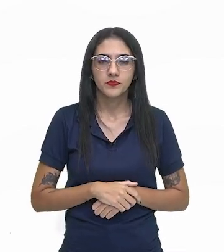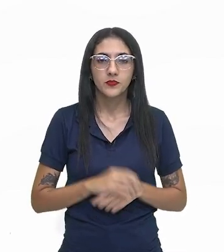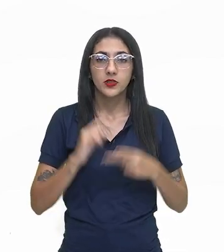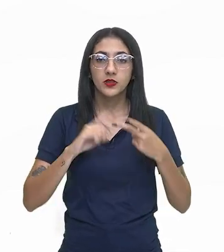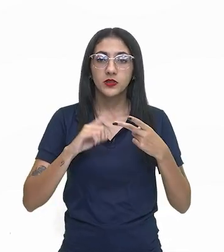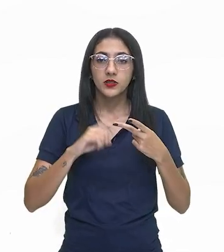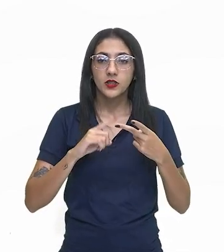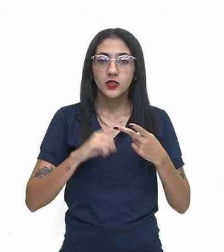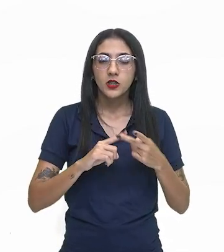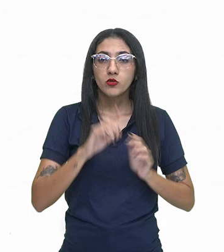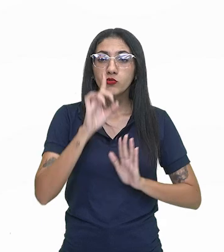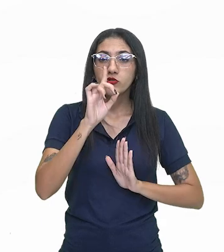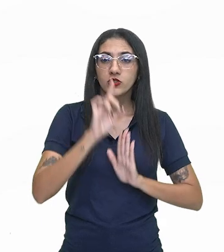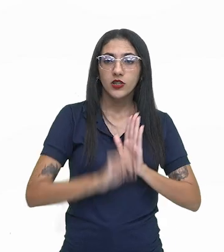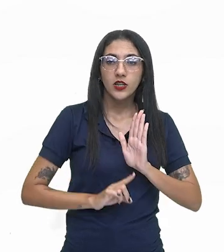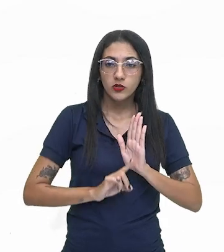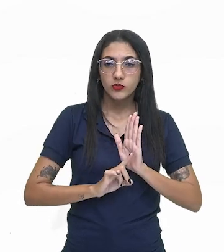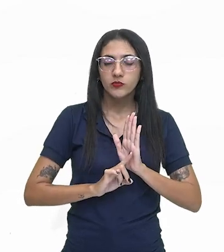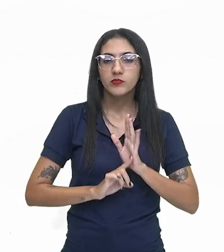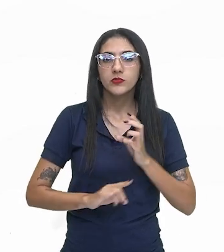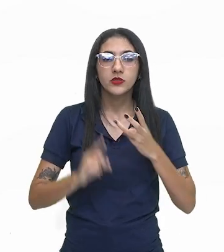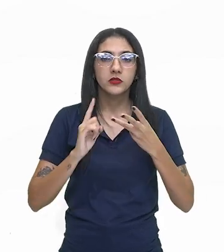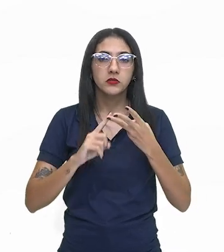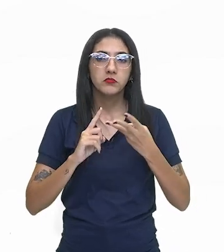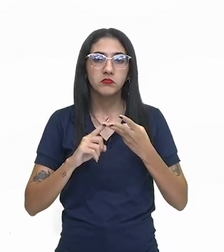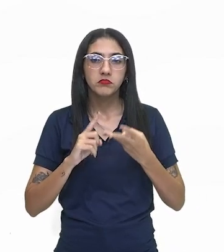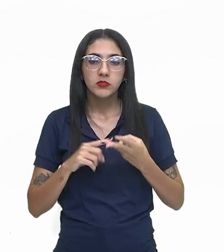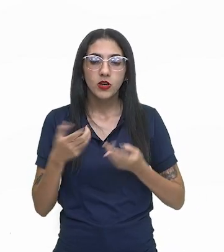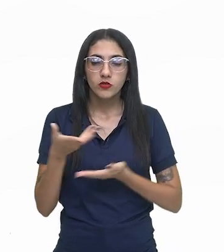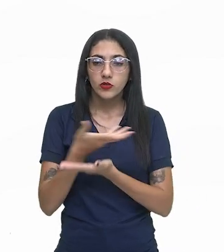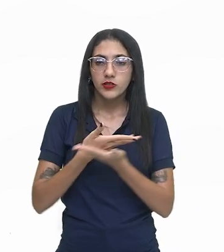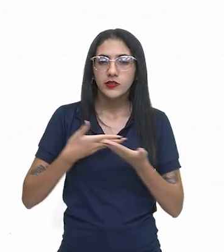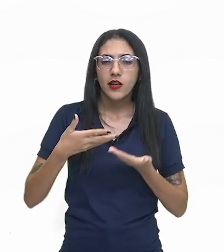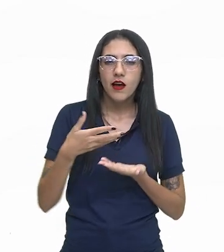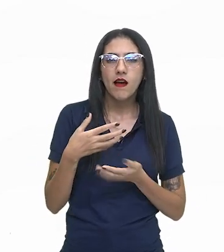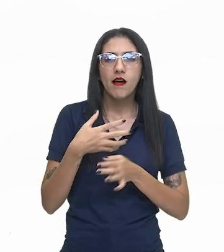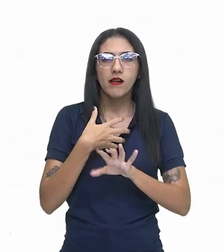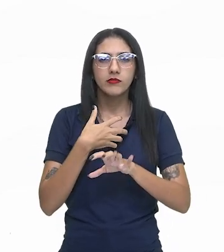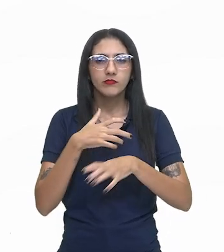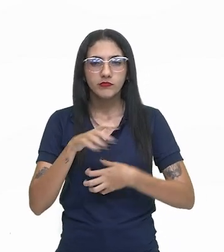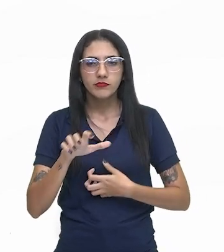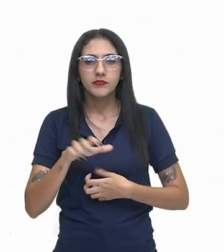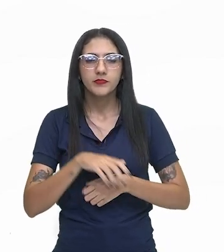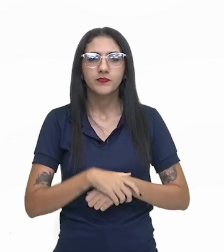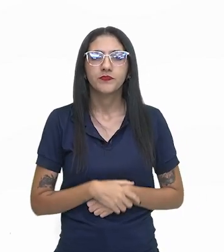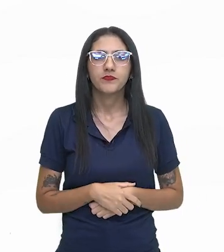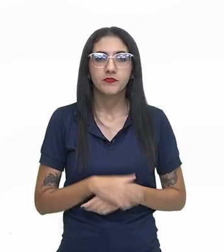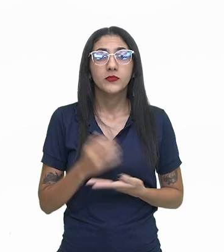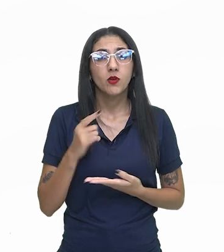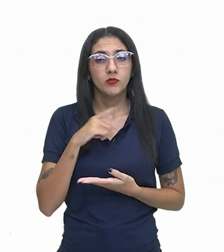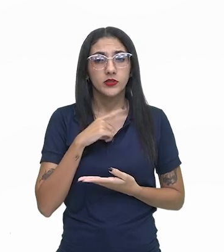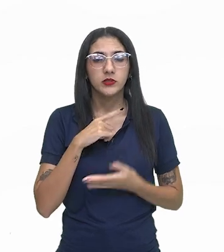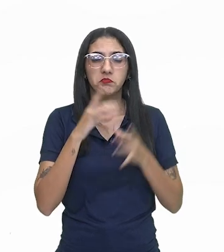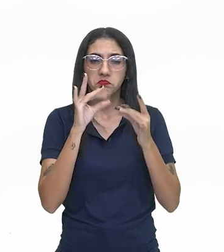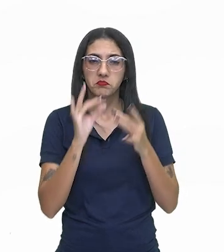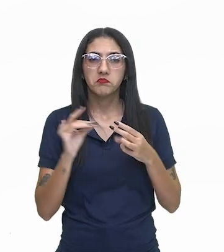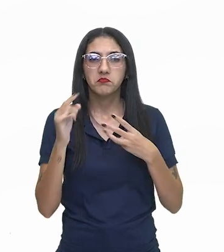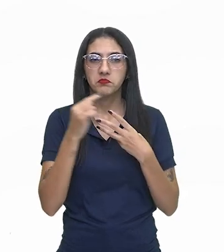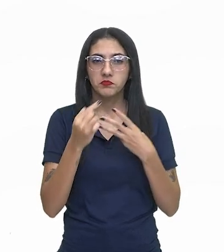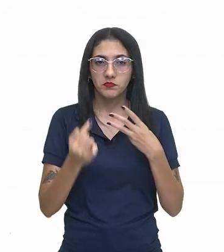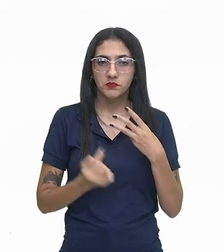depois a esfera da solidariedade social, né? Então, ele vai tratar cada uma delas. Então,